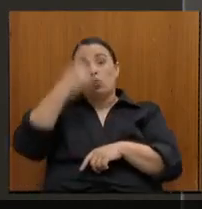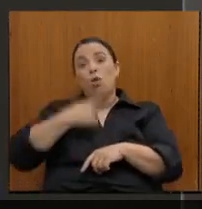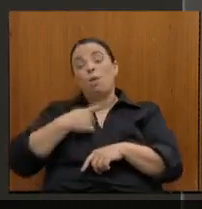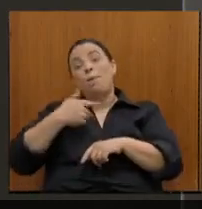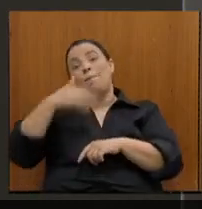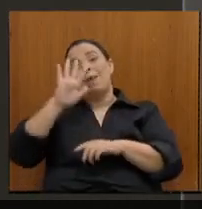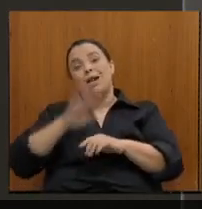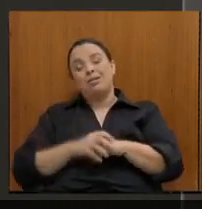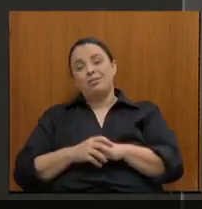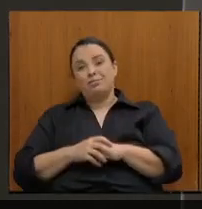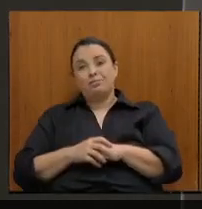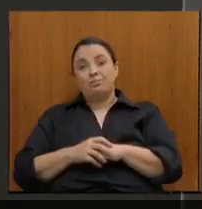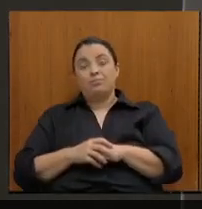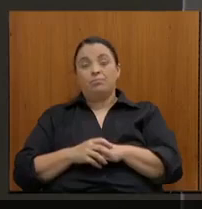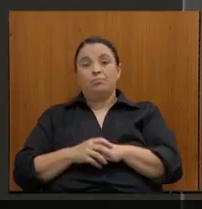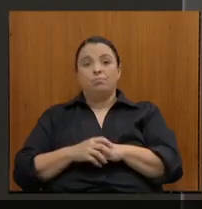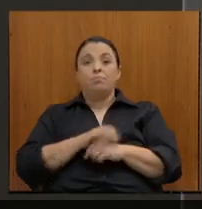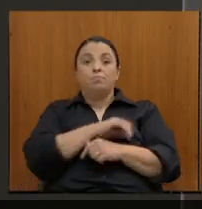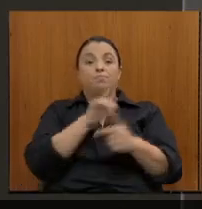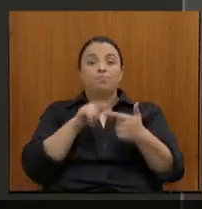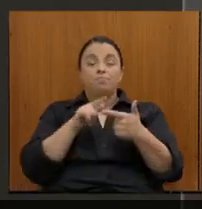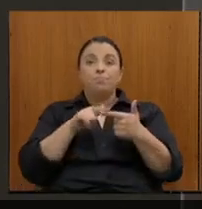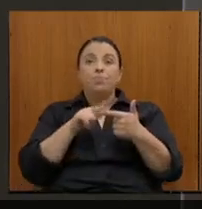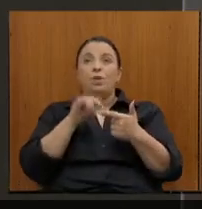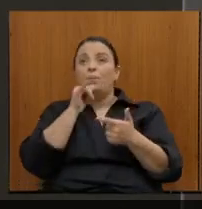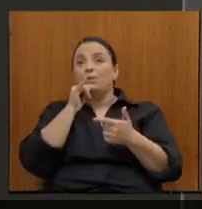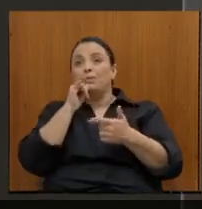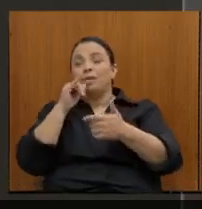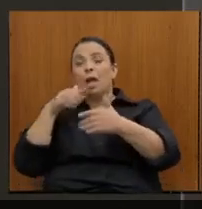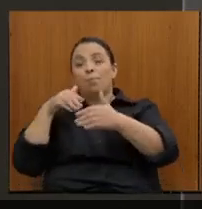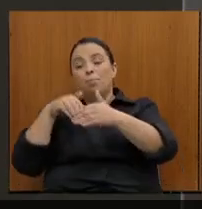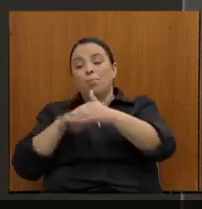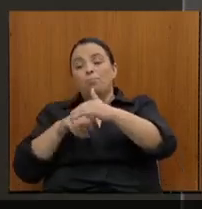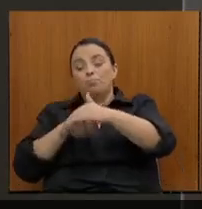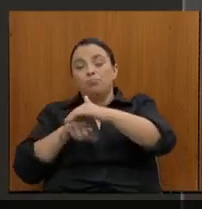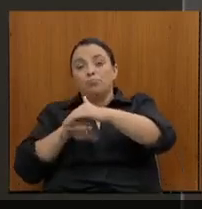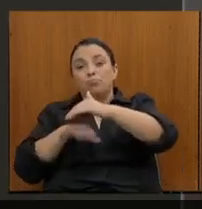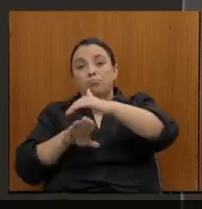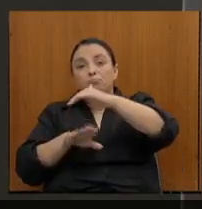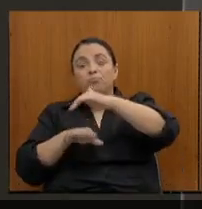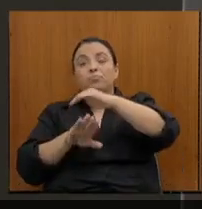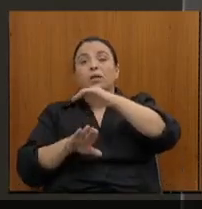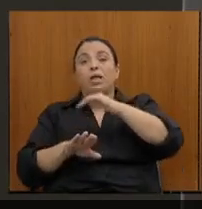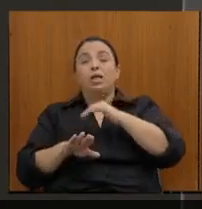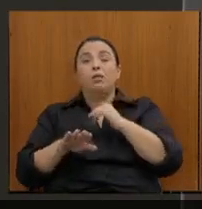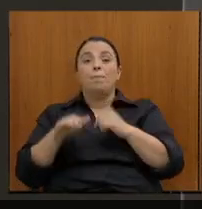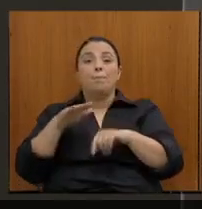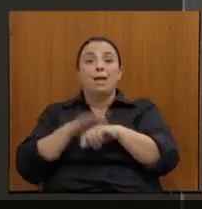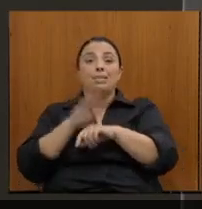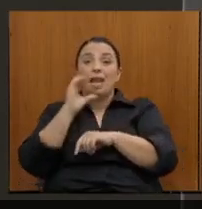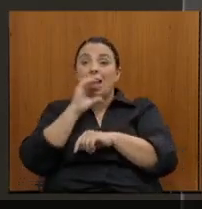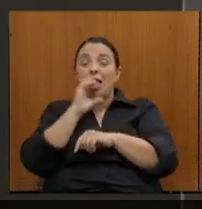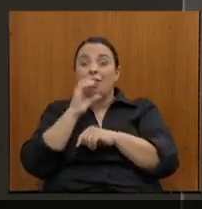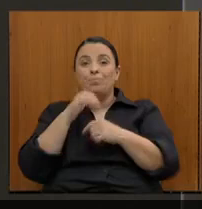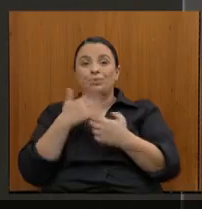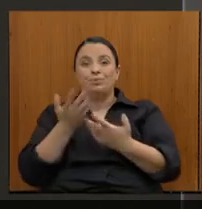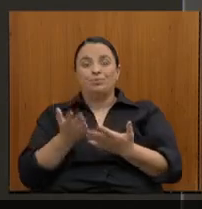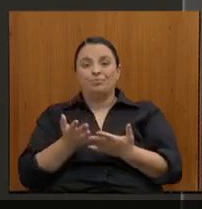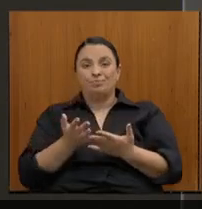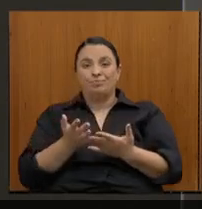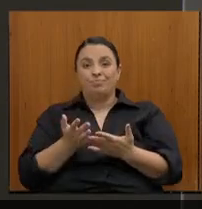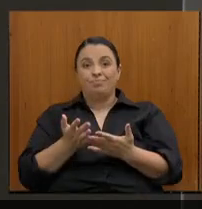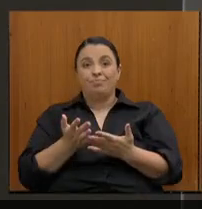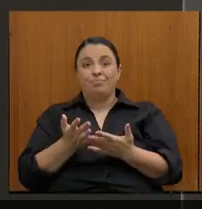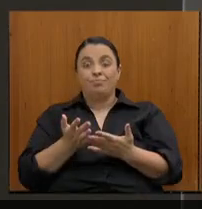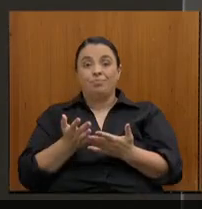sazonal não só armazenamento da bateria que uma amazenamento mais de curto prazo no longo prazo nós podemos substituir o